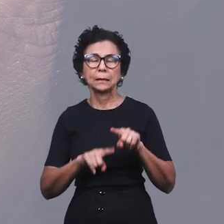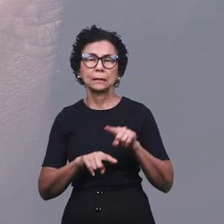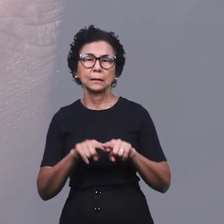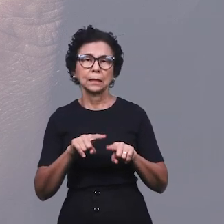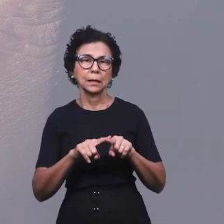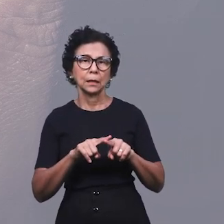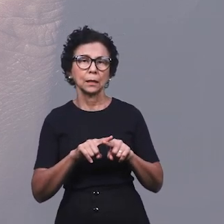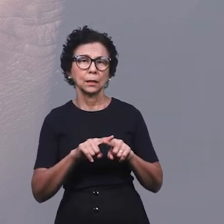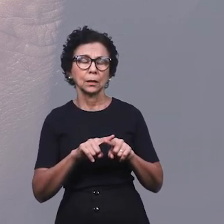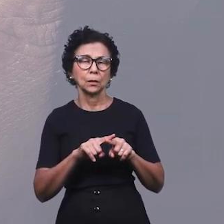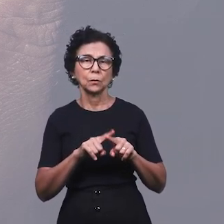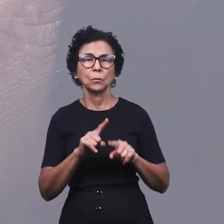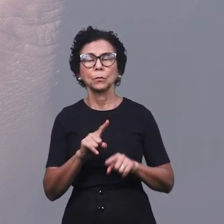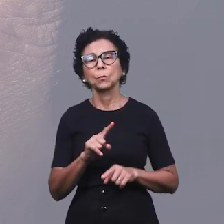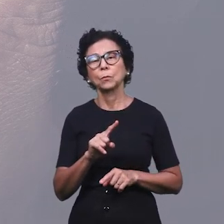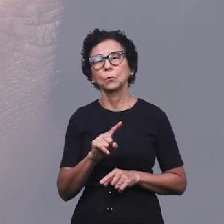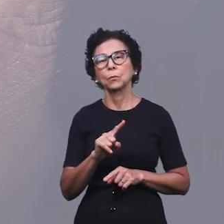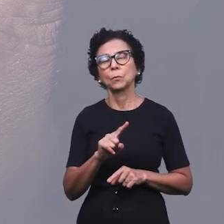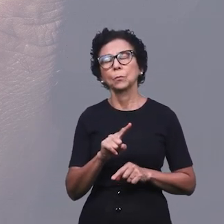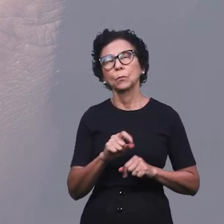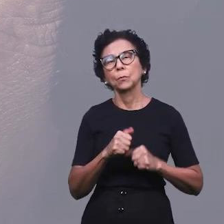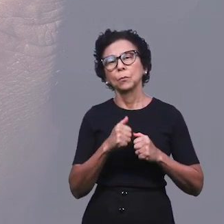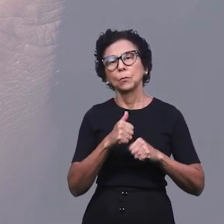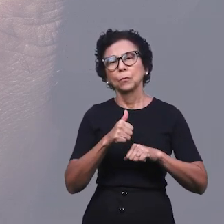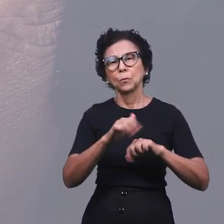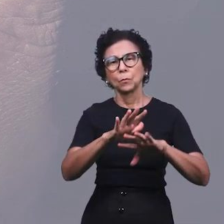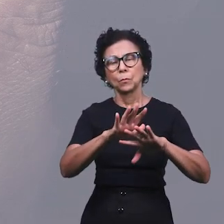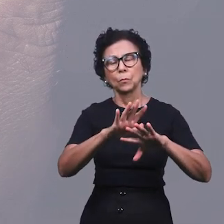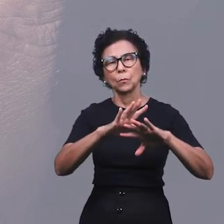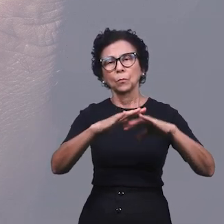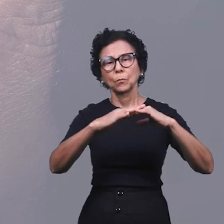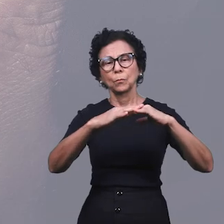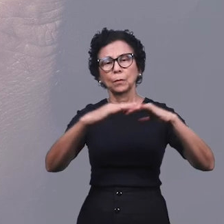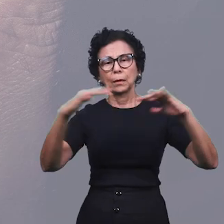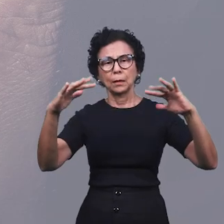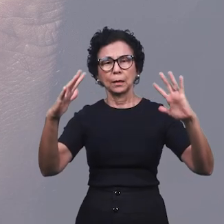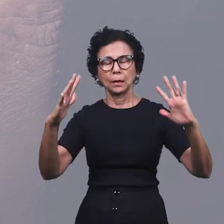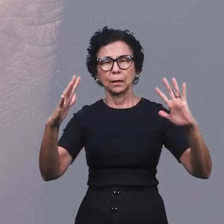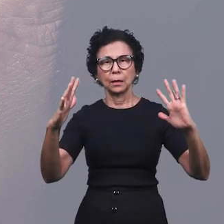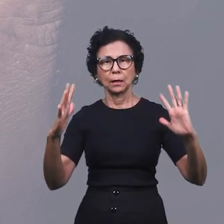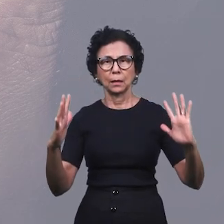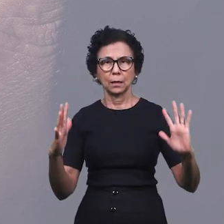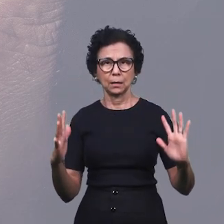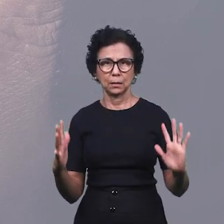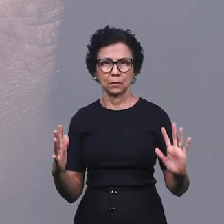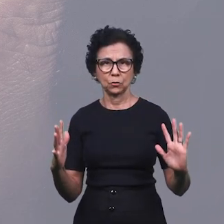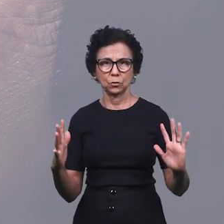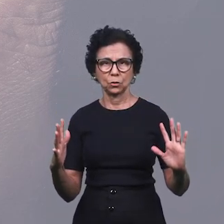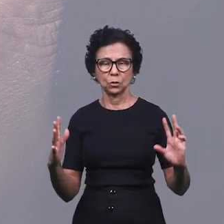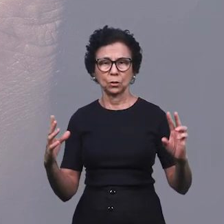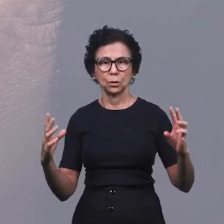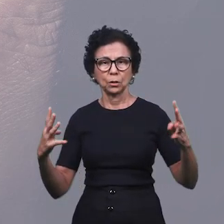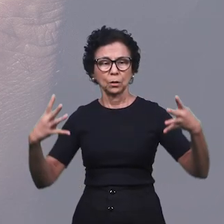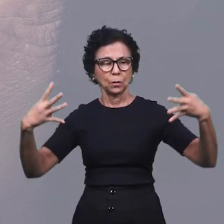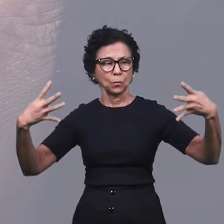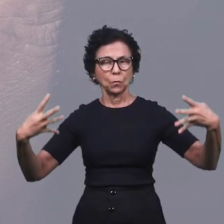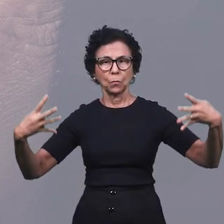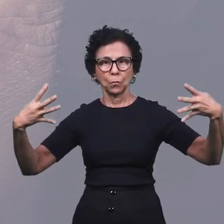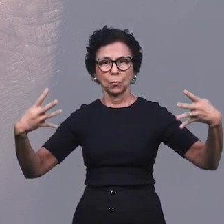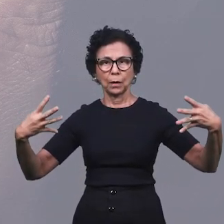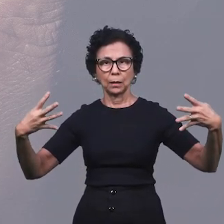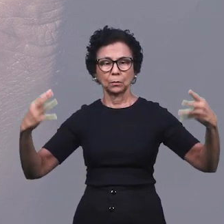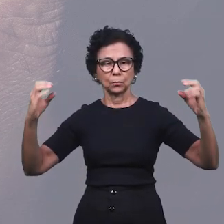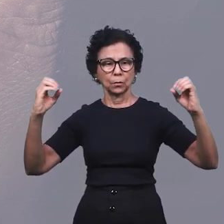farás a esta rede 4 argolas de metal nos seus